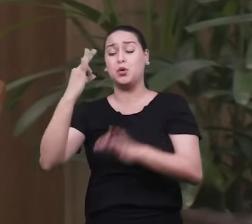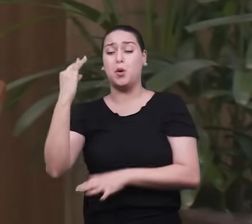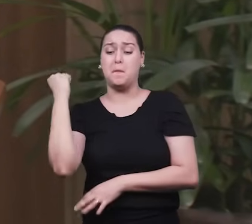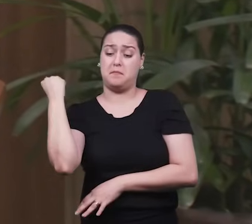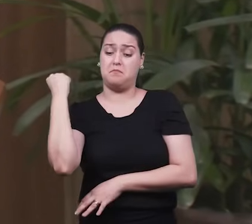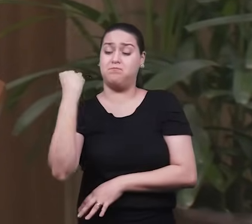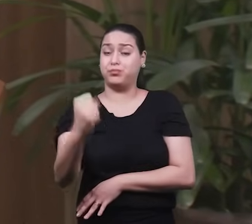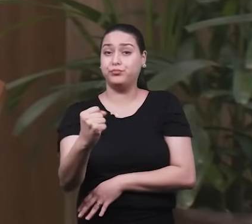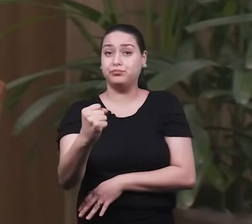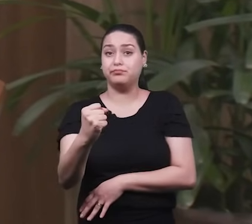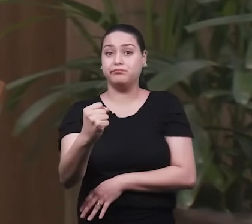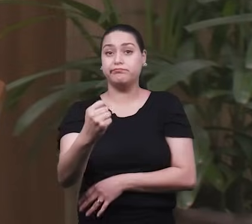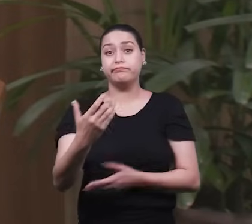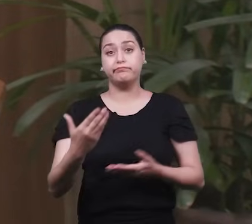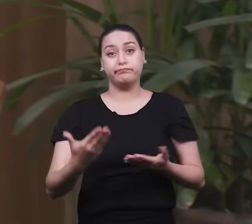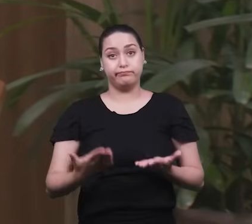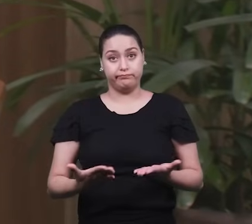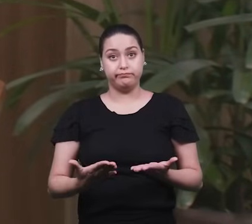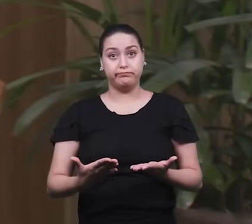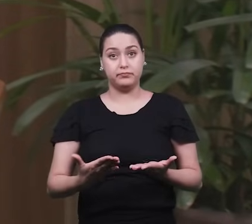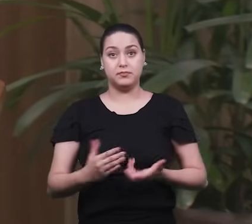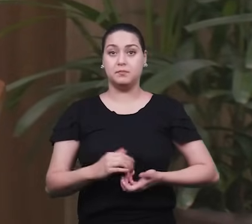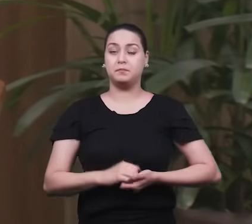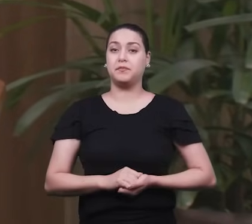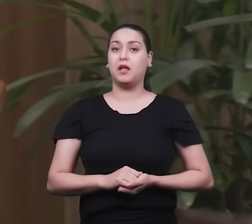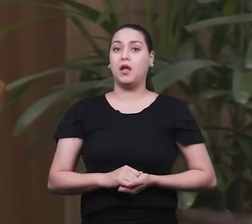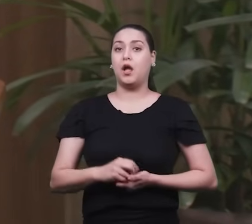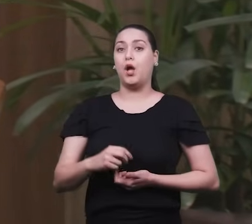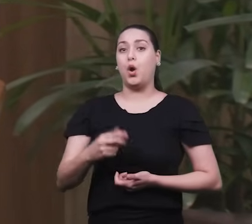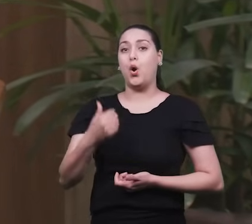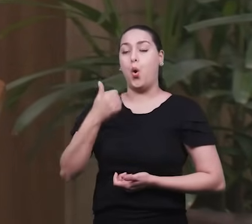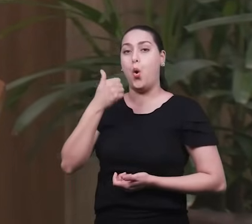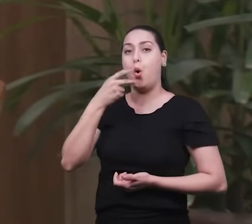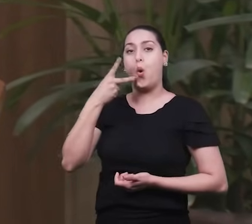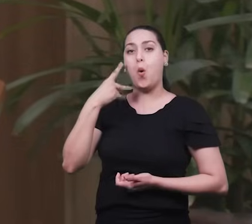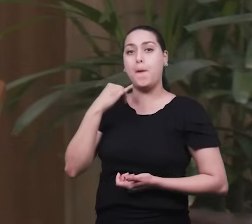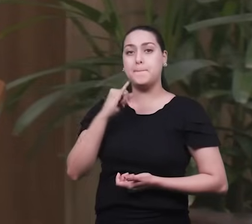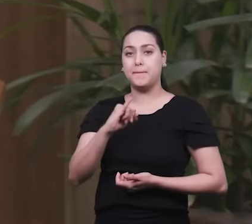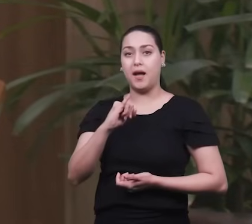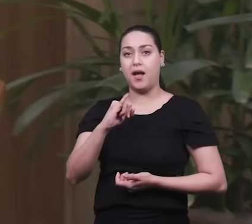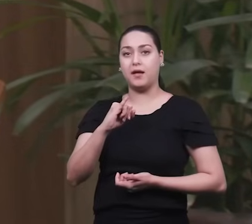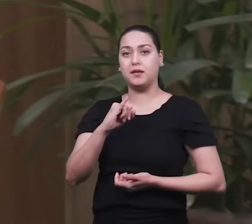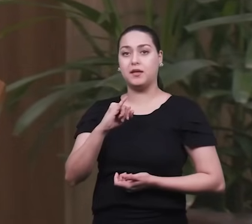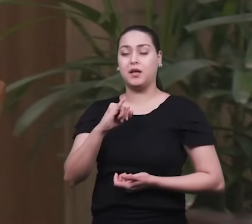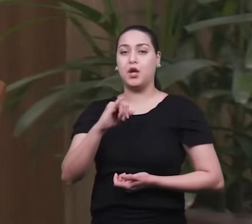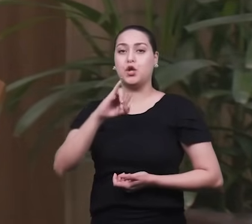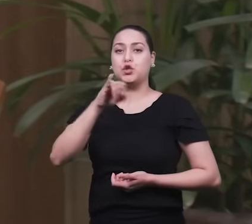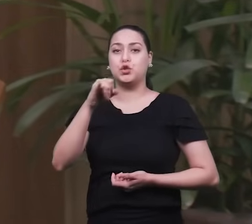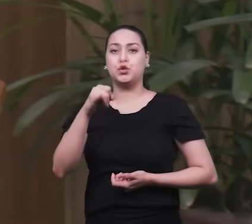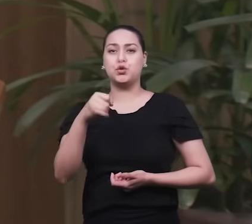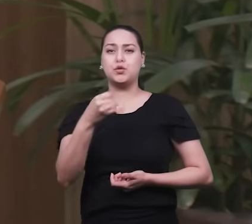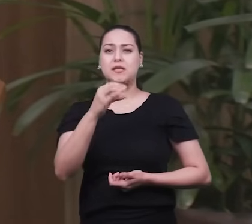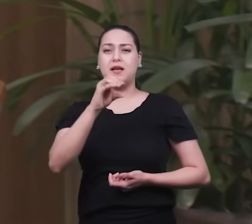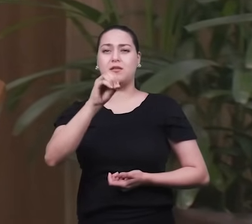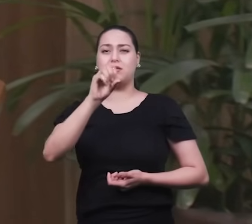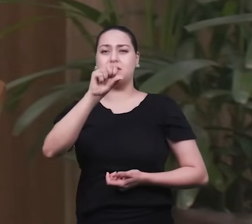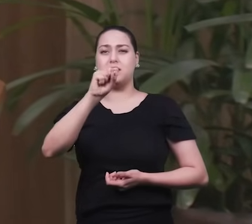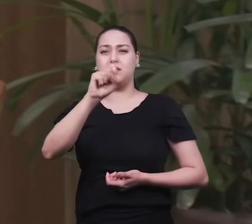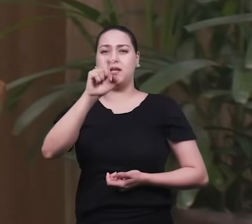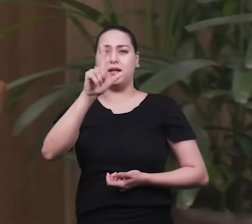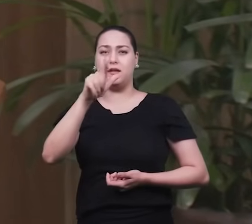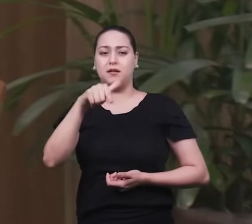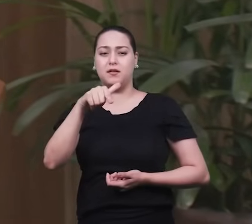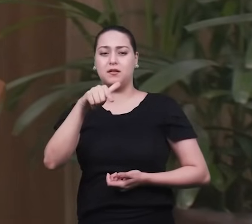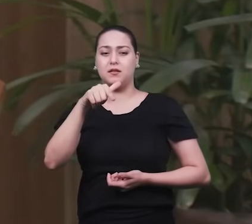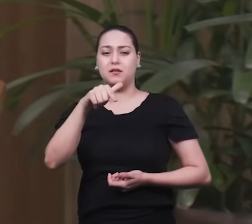E depois, o pai, né, o servo do Senhor Jesus, que criou o servo de Deus, que criou